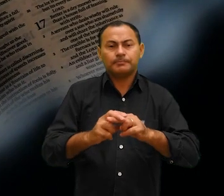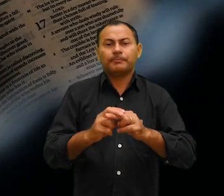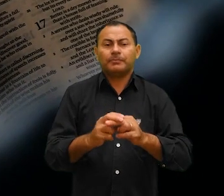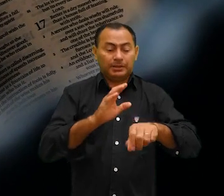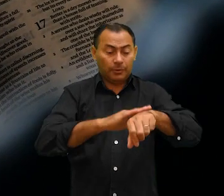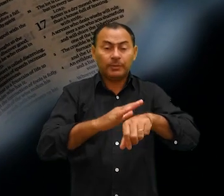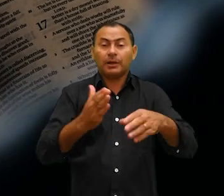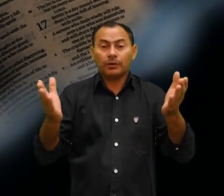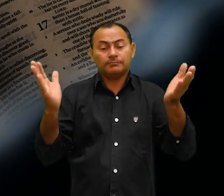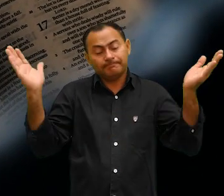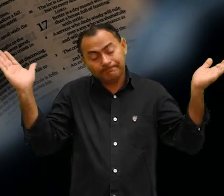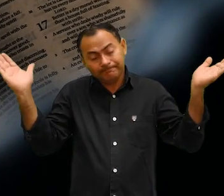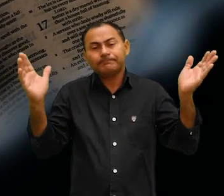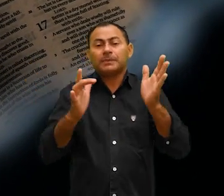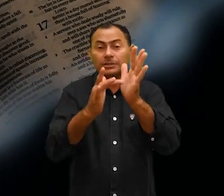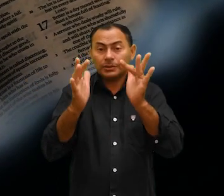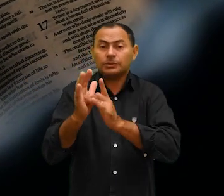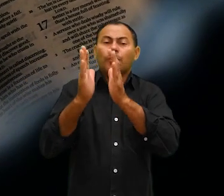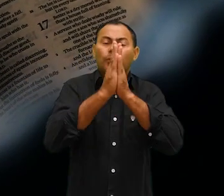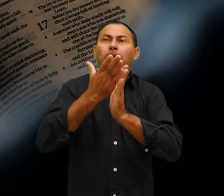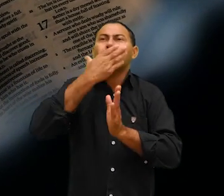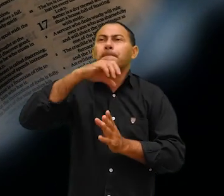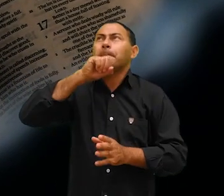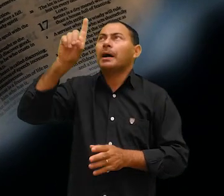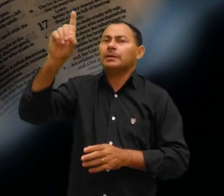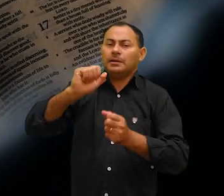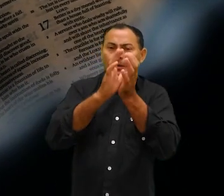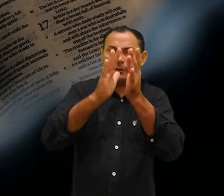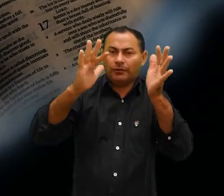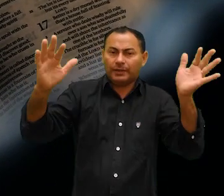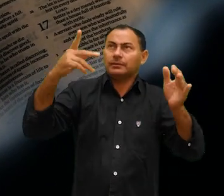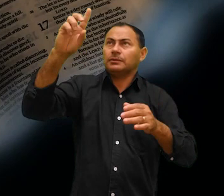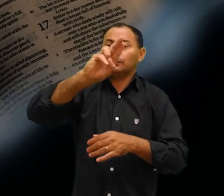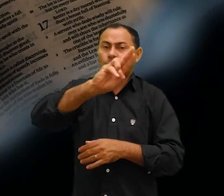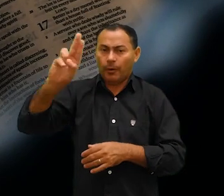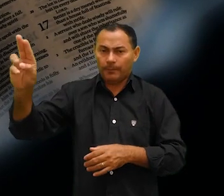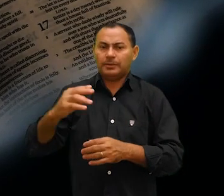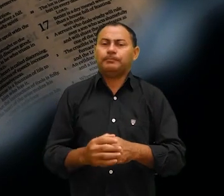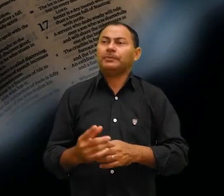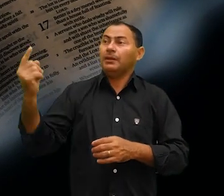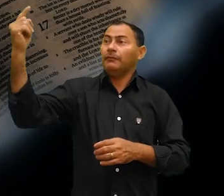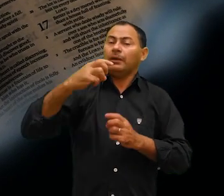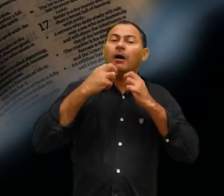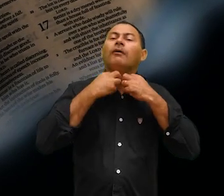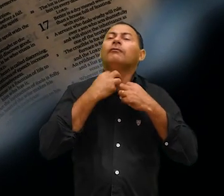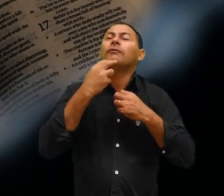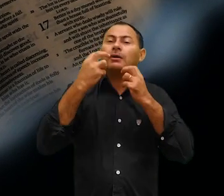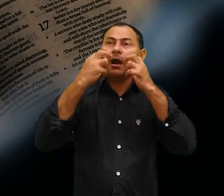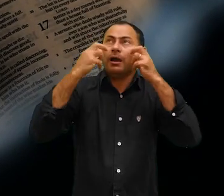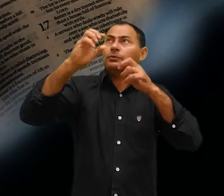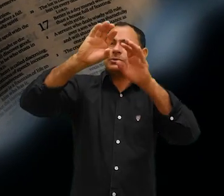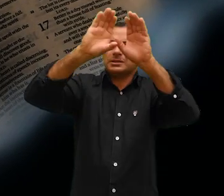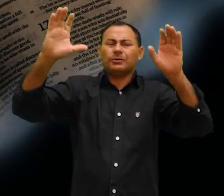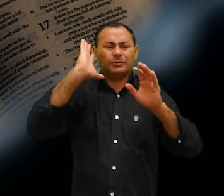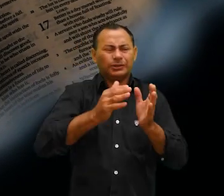isto, para esta hora." Jesus ainda orou: "Pai, glorifica o teu nome." Então veio uma voz dos céus: